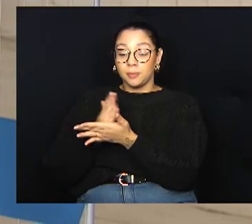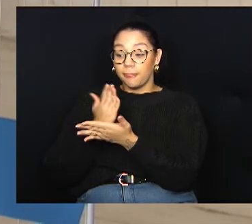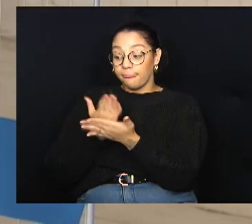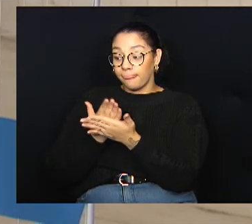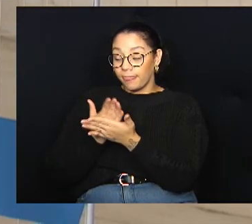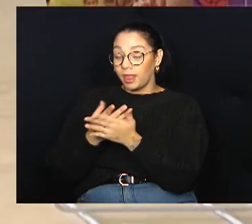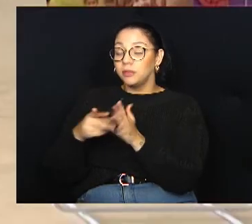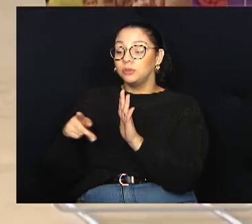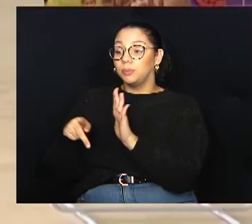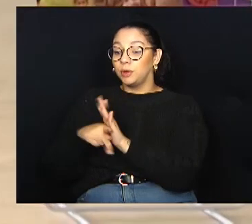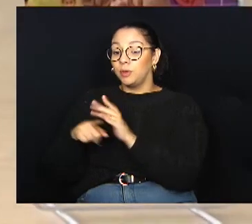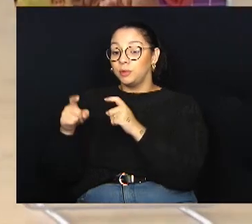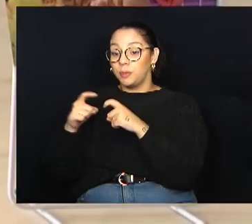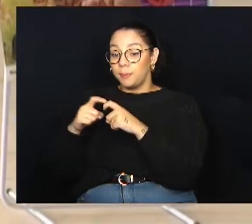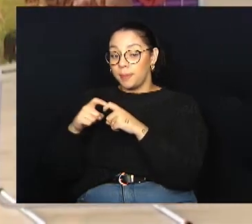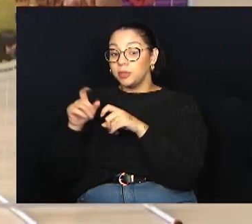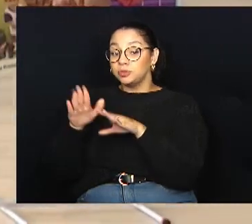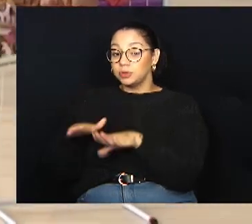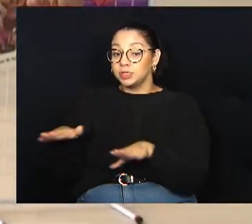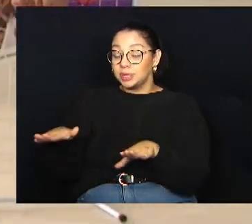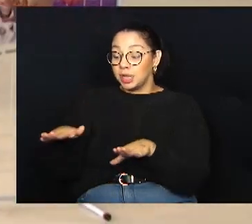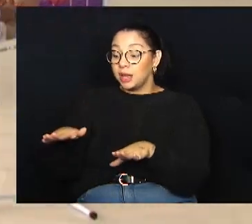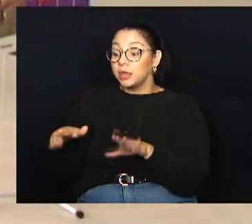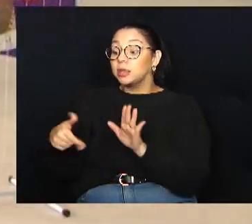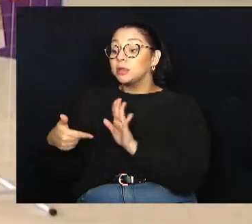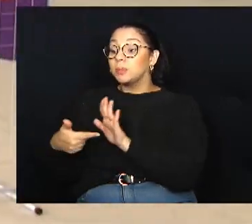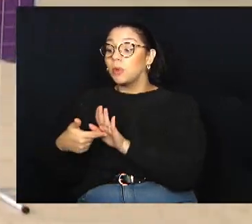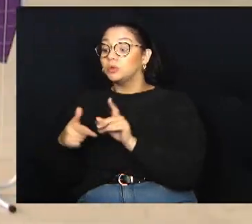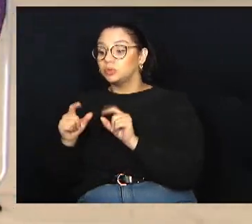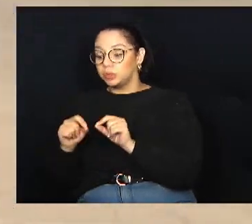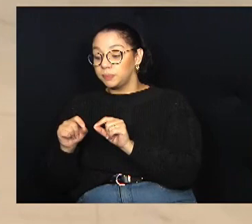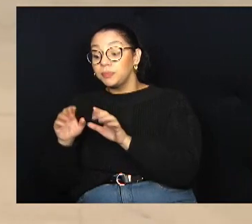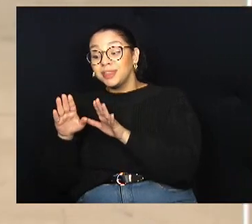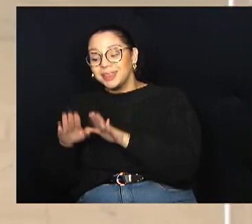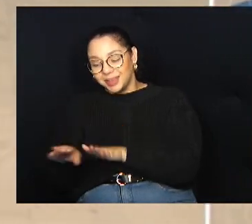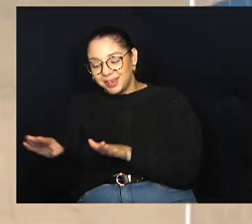que mostram que as crianças que são muito